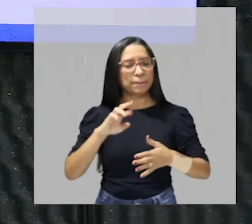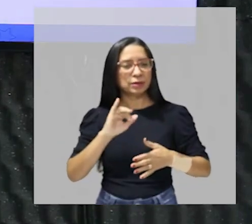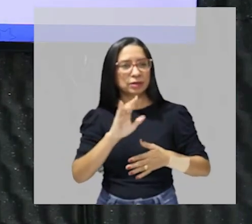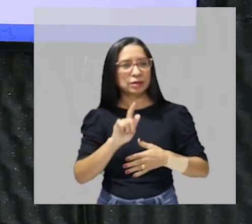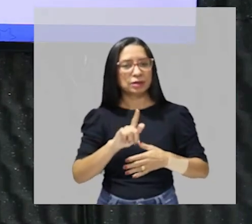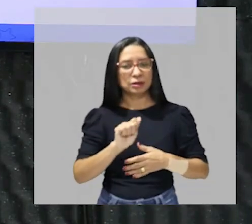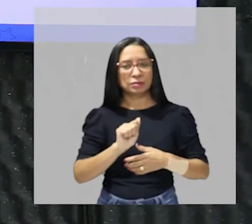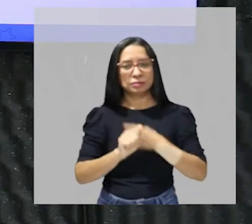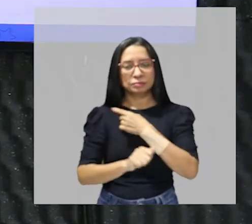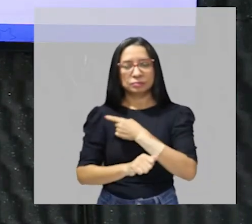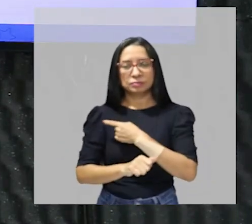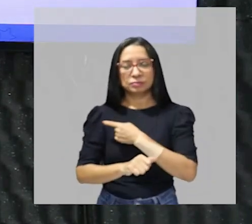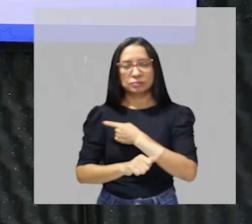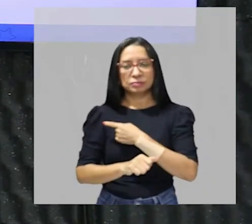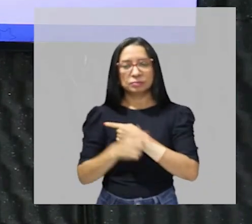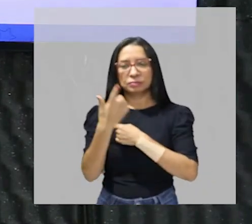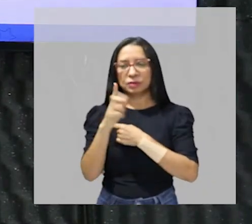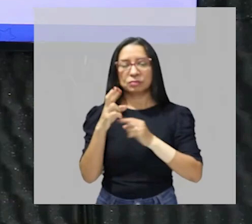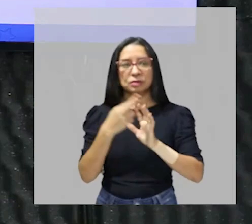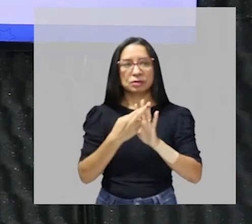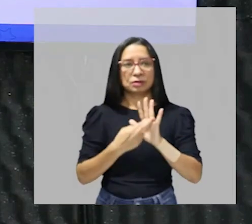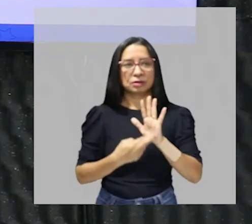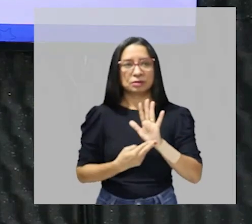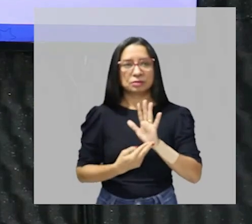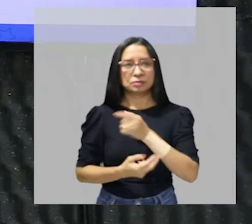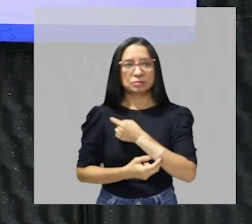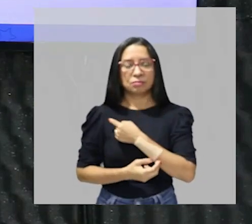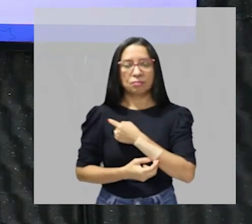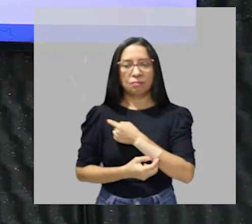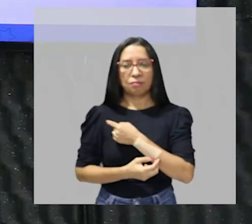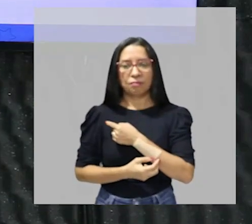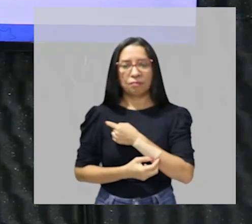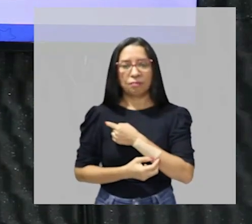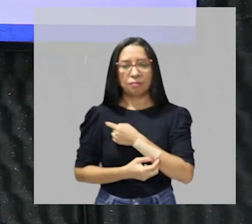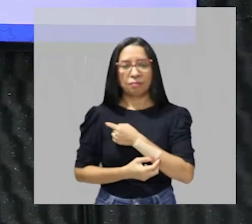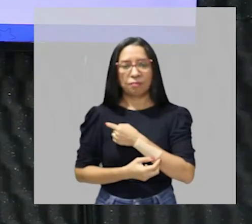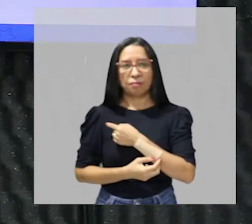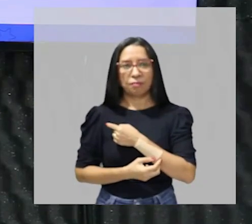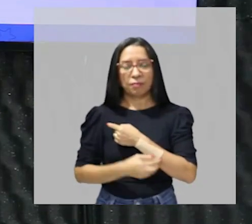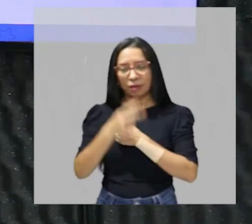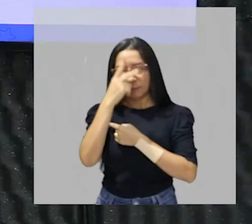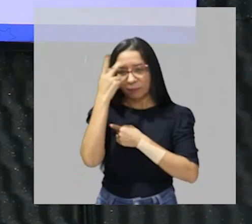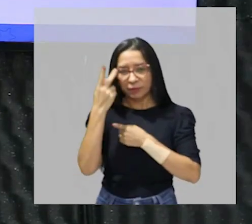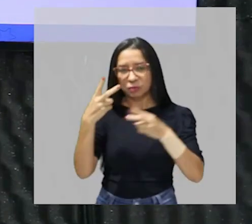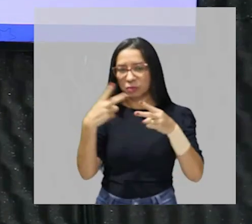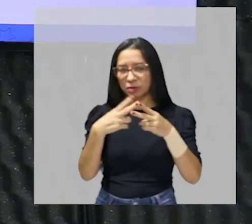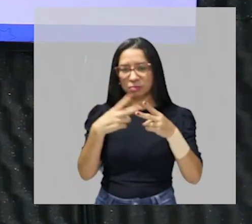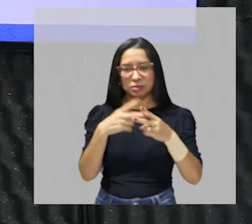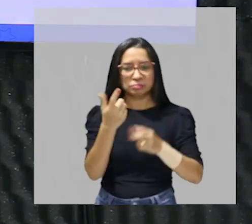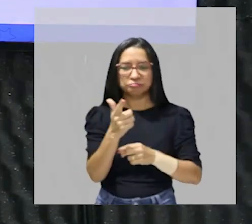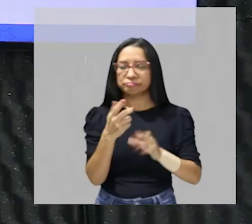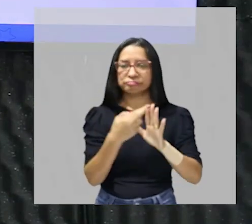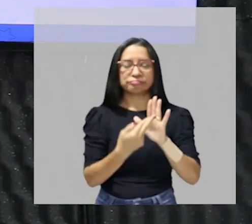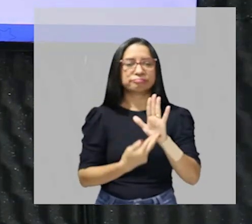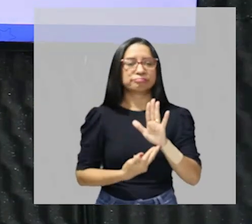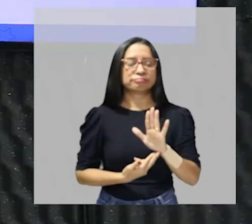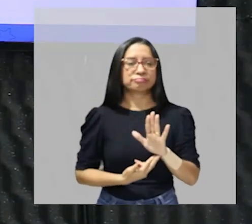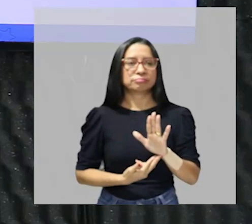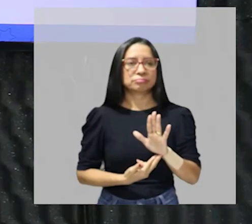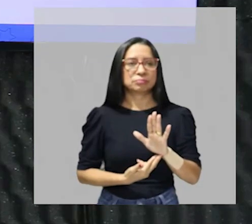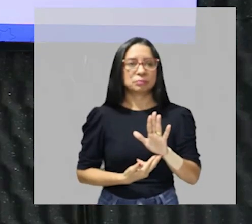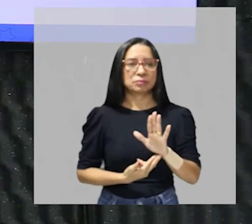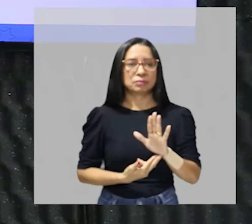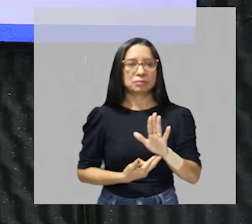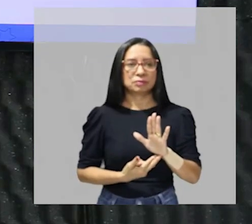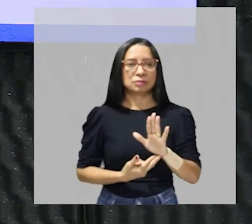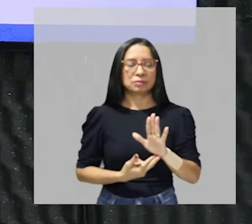ó. Não existem regras. O indivíduo que briga na rua não existe regra. Ele não